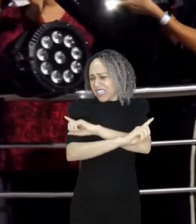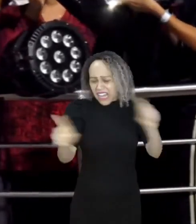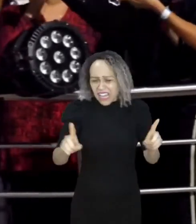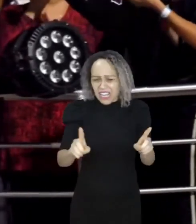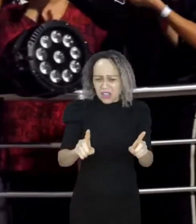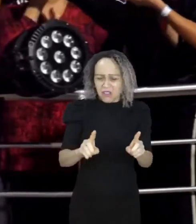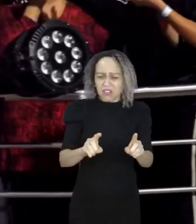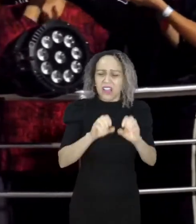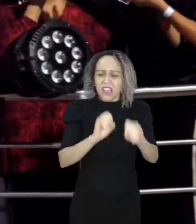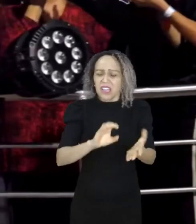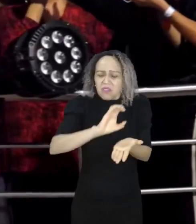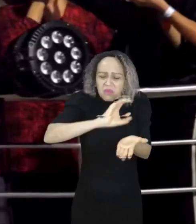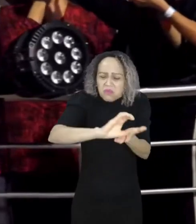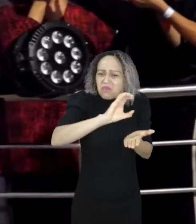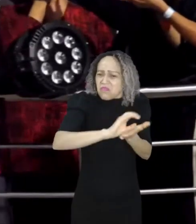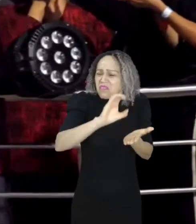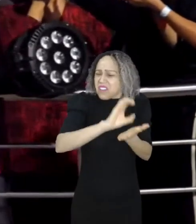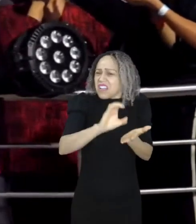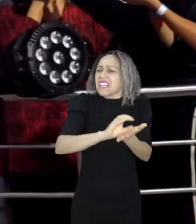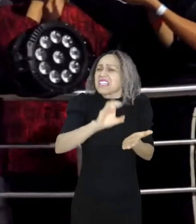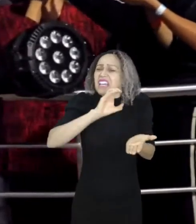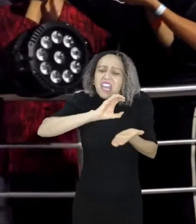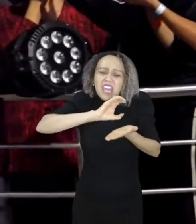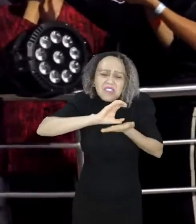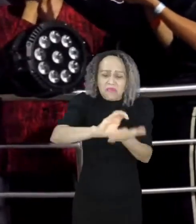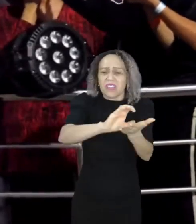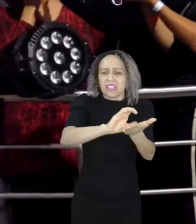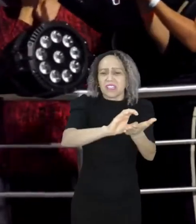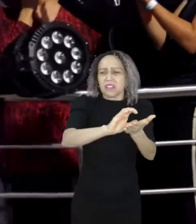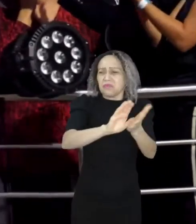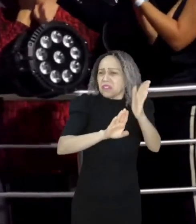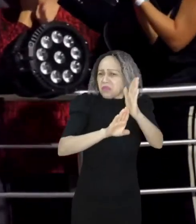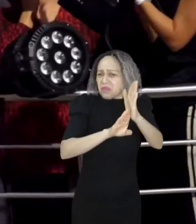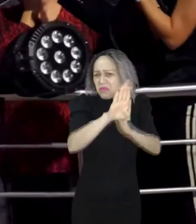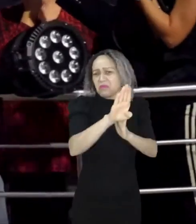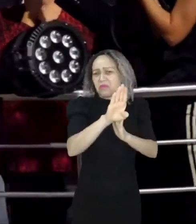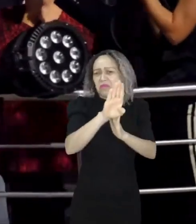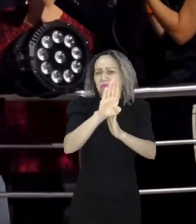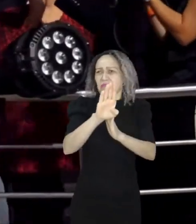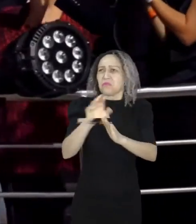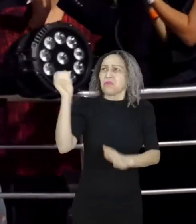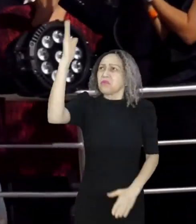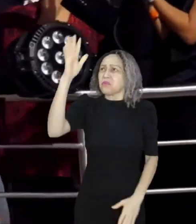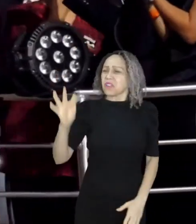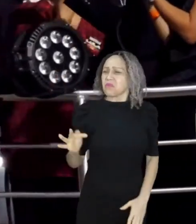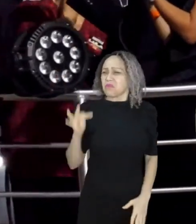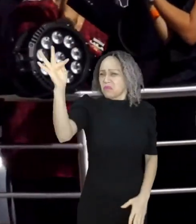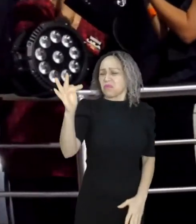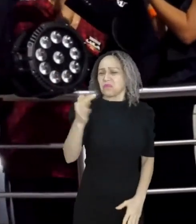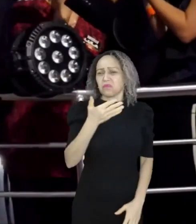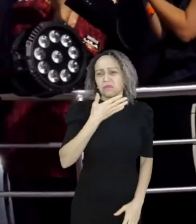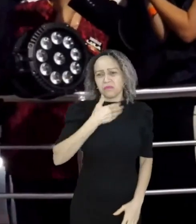educação não é gasto, é investimento no futuro desse país.